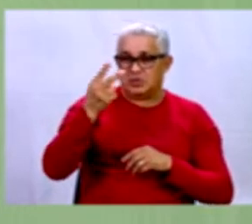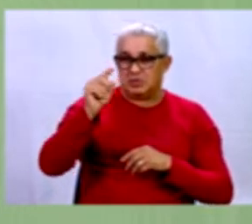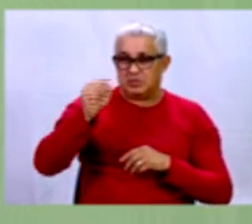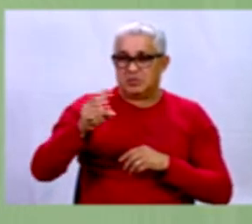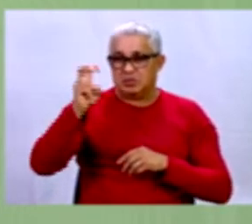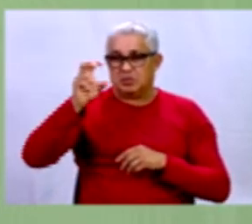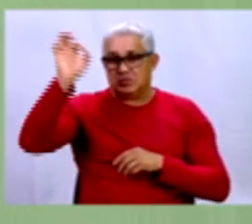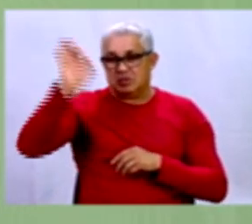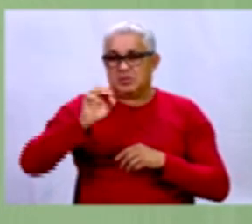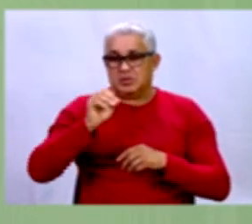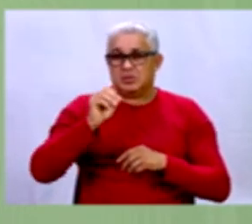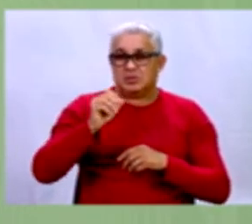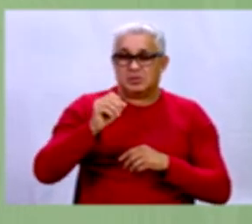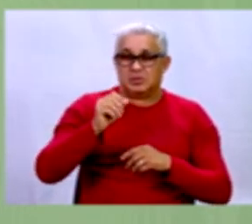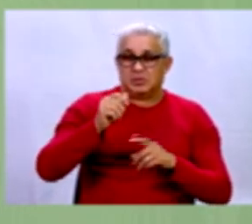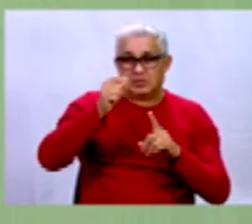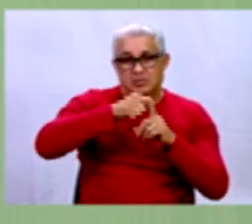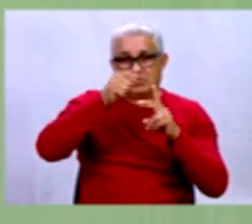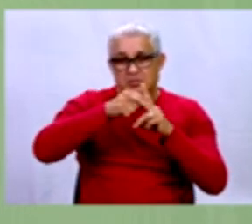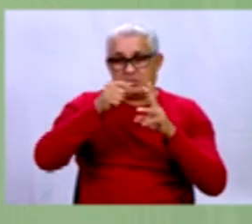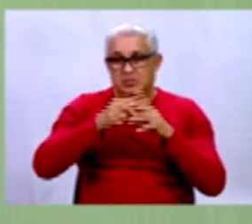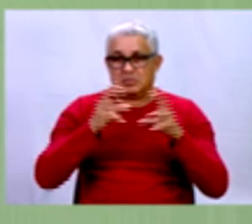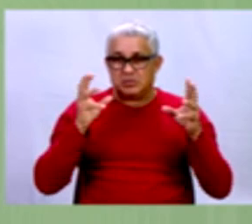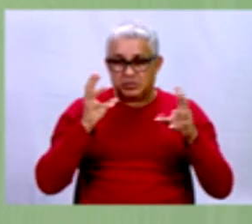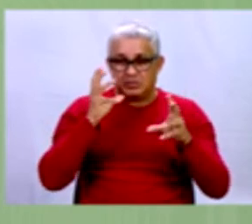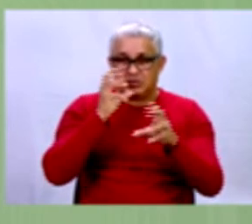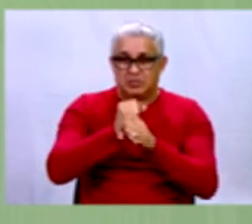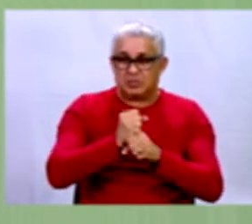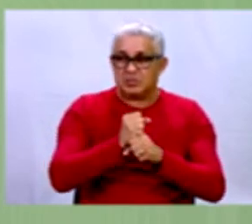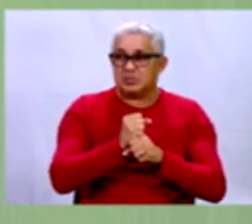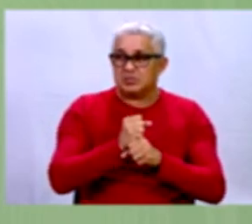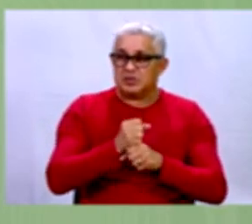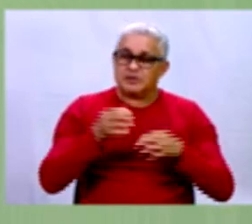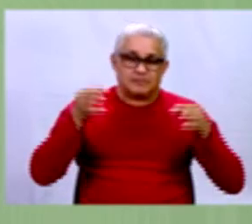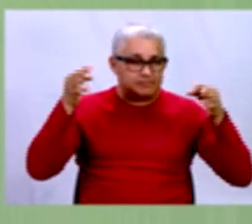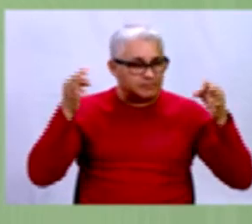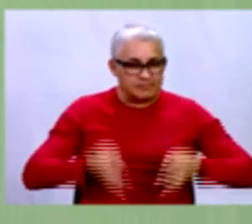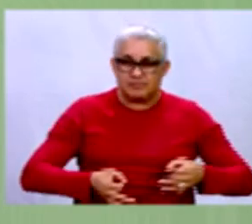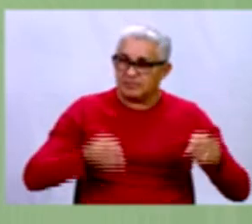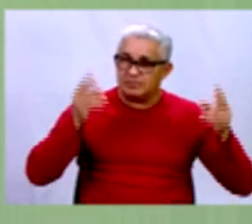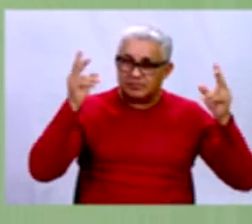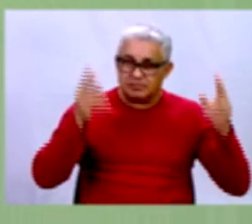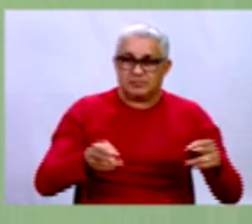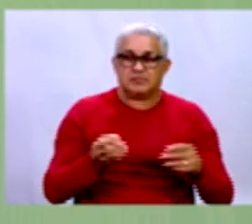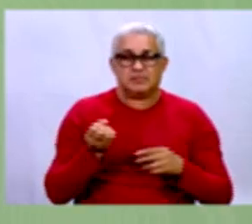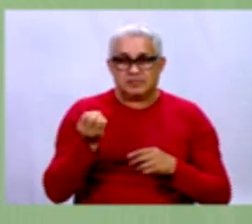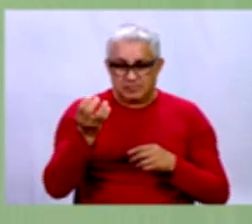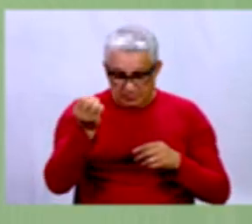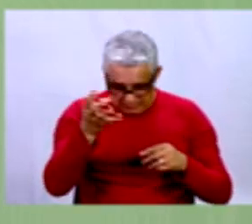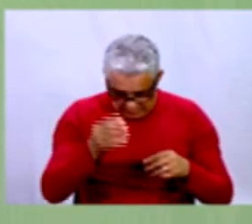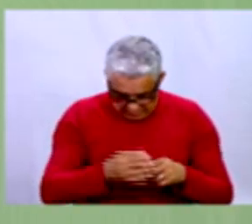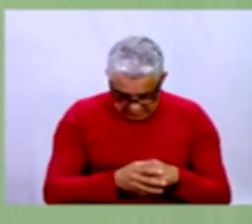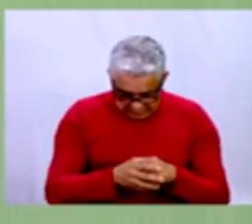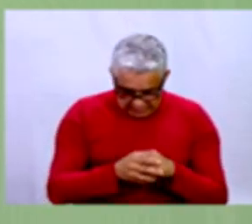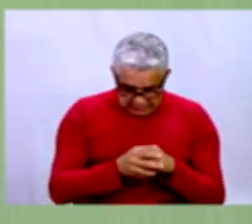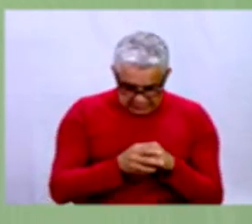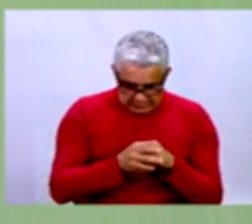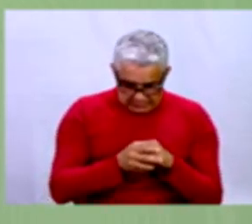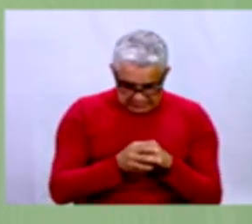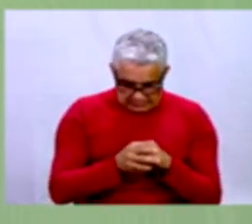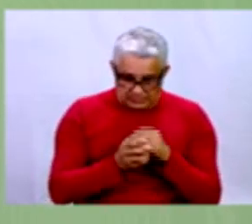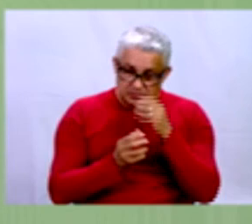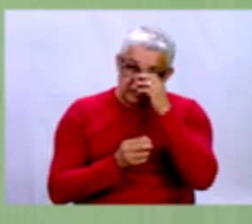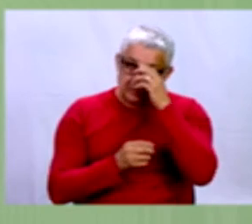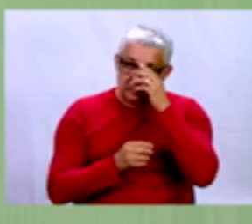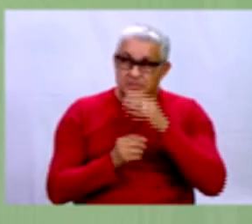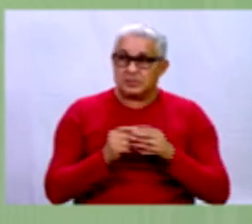tenha esse montante no final do 20º mês? Exatamente igual ao exemplo da viagem. Nesse caso, ele tem